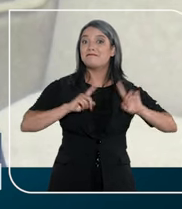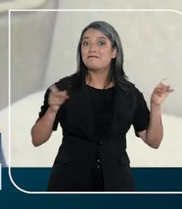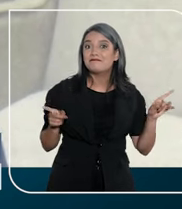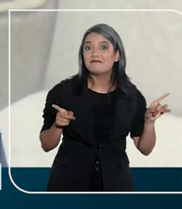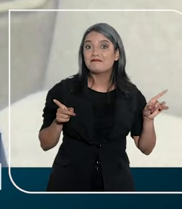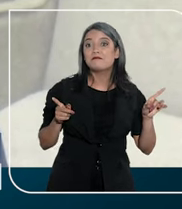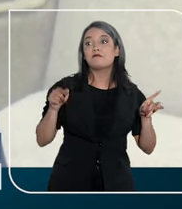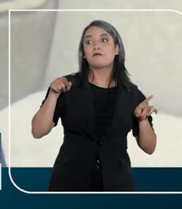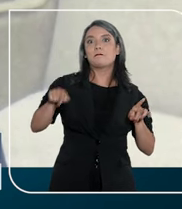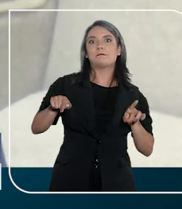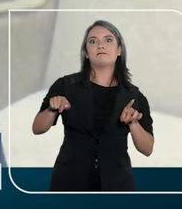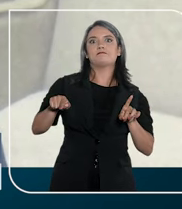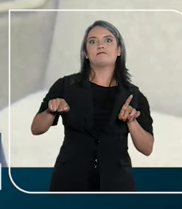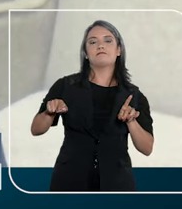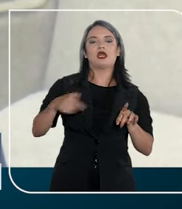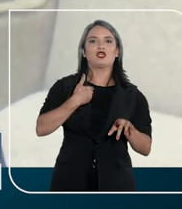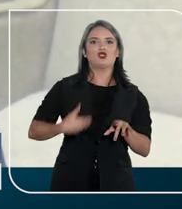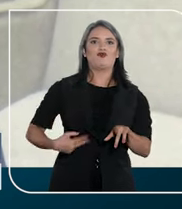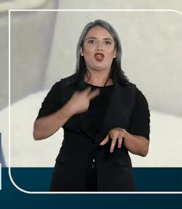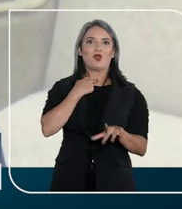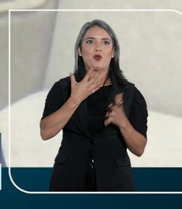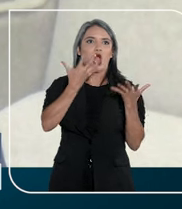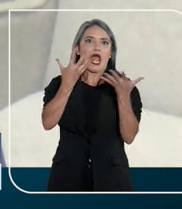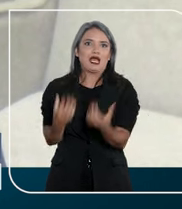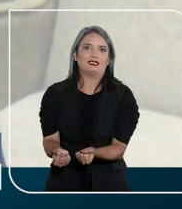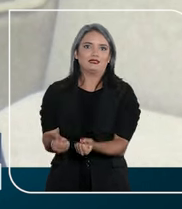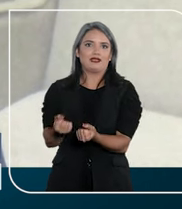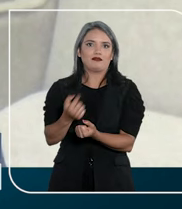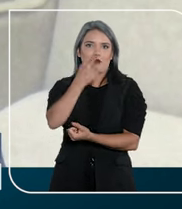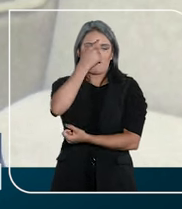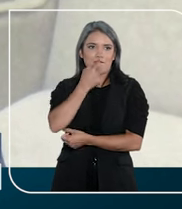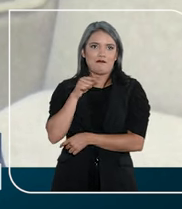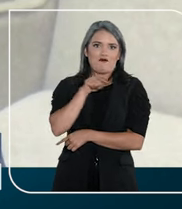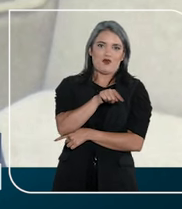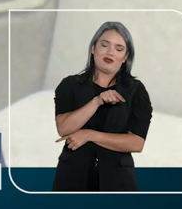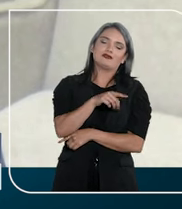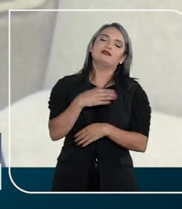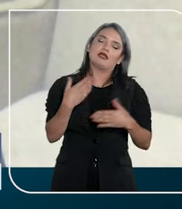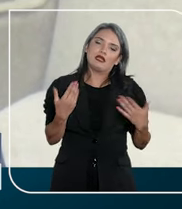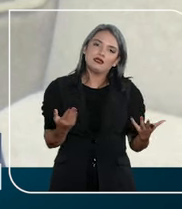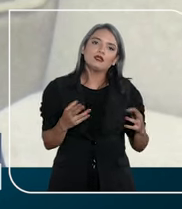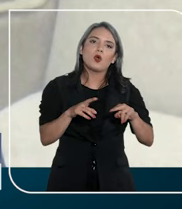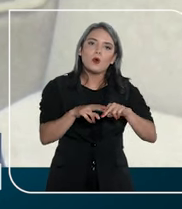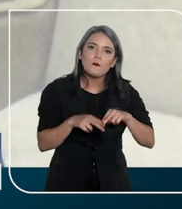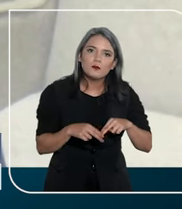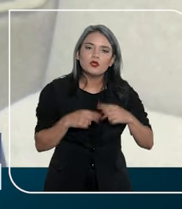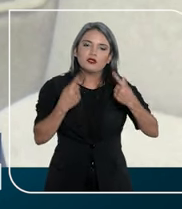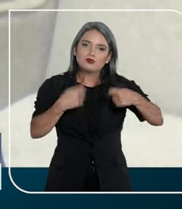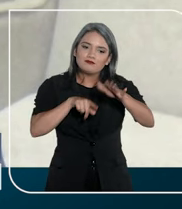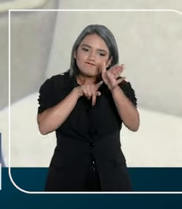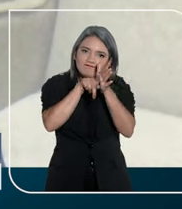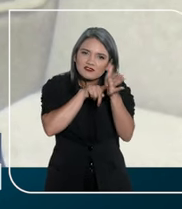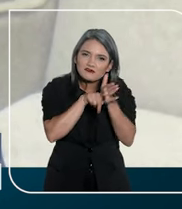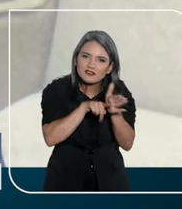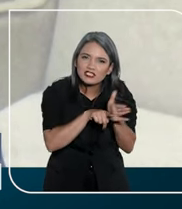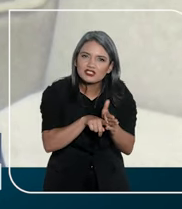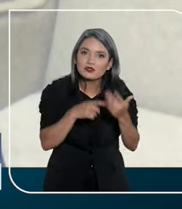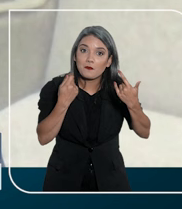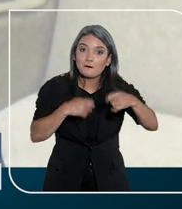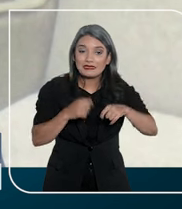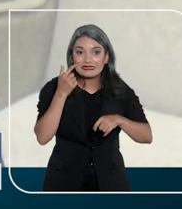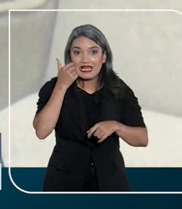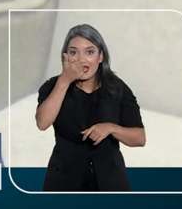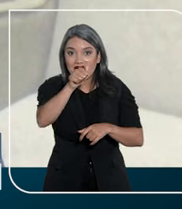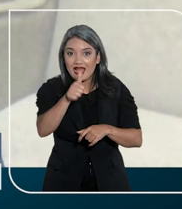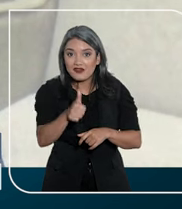Mas, assim, em resumo, eu entendo que a investigação social tem que ser pautada também em critérios objetivos, em situações realmente